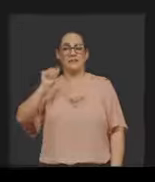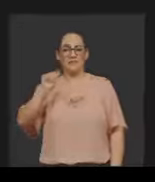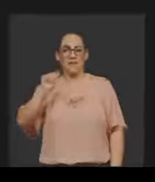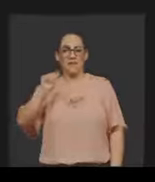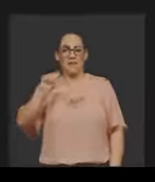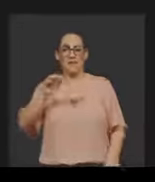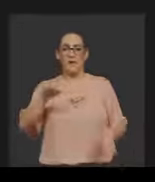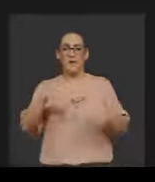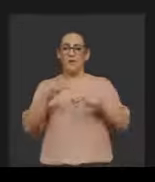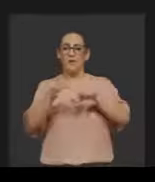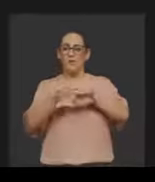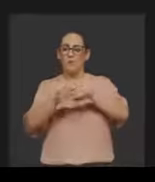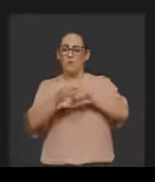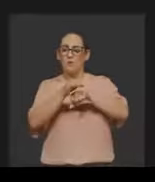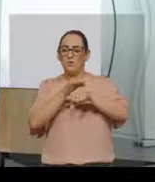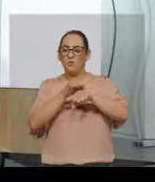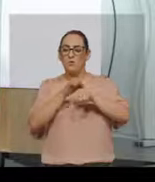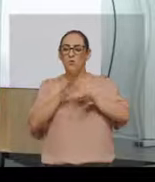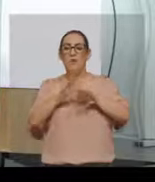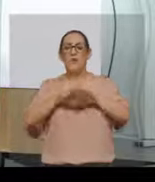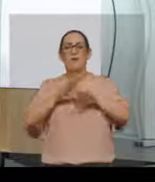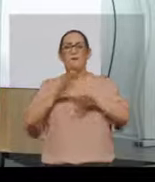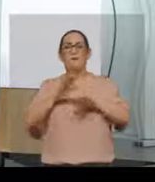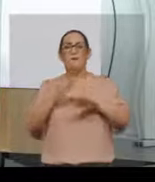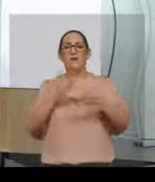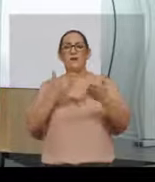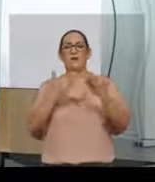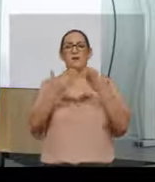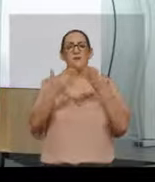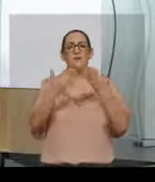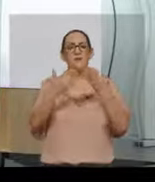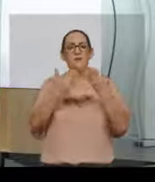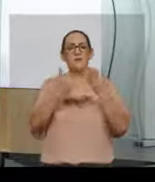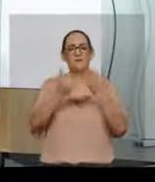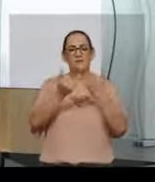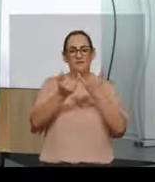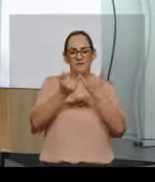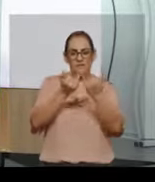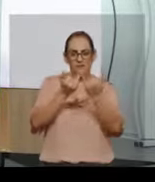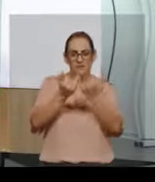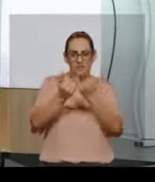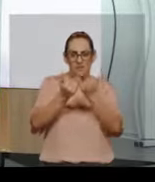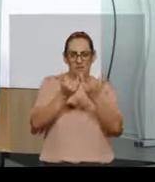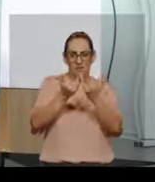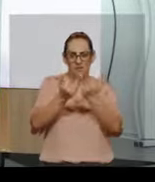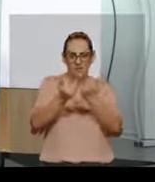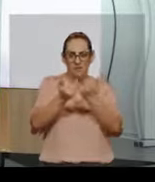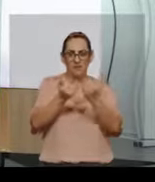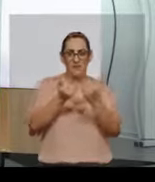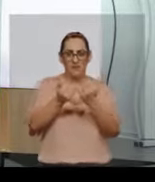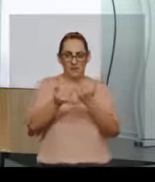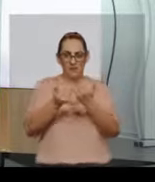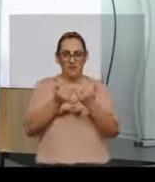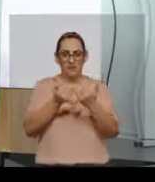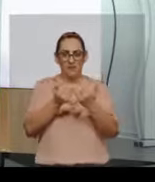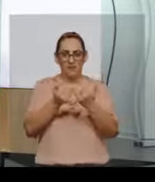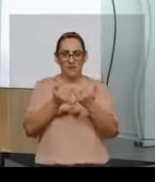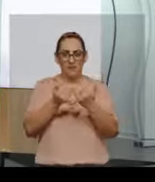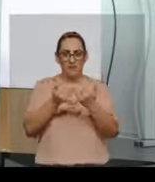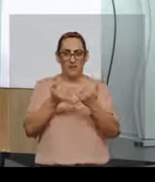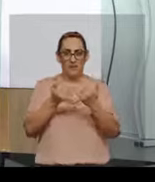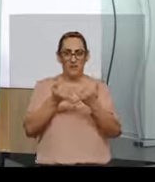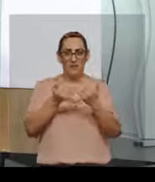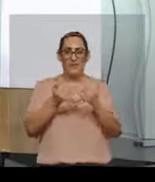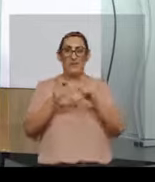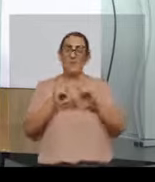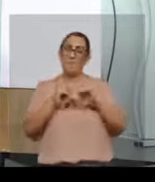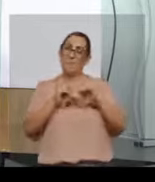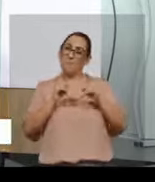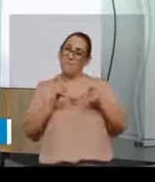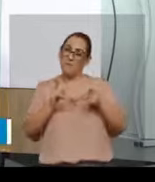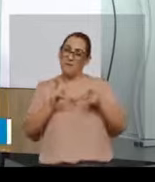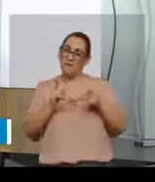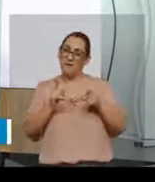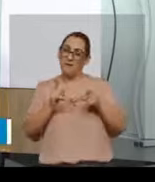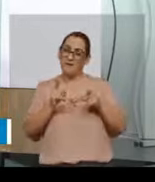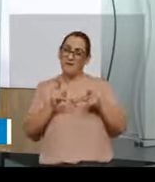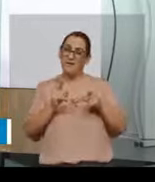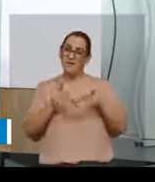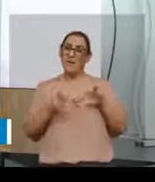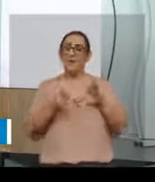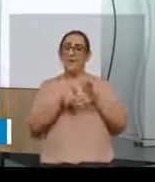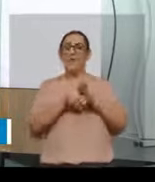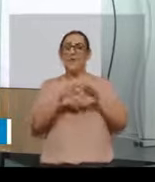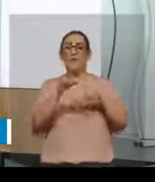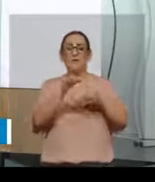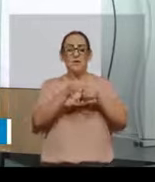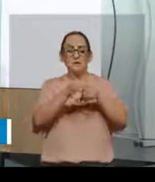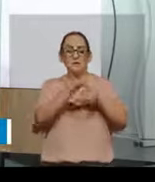assemelhem visualmente, elas se assemelham a um tecido verdadeiro? Não, são células que não são